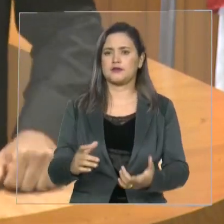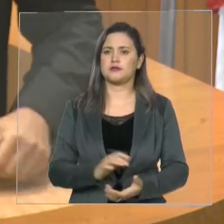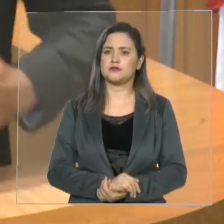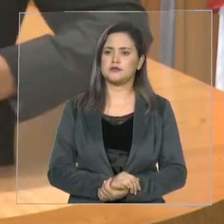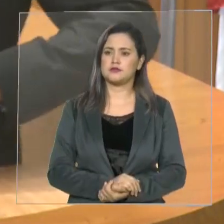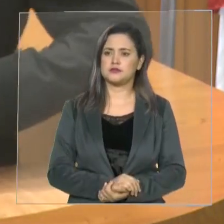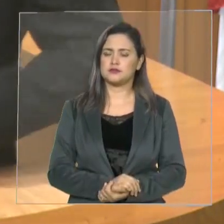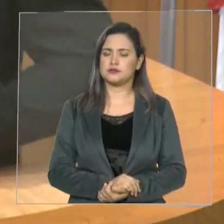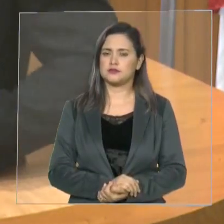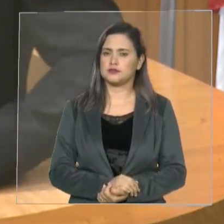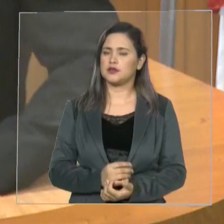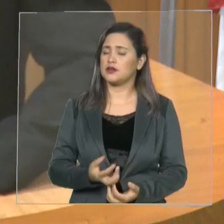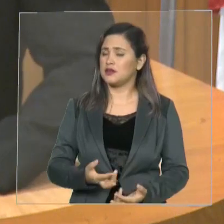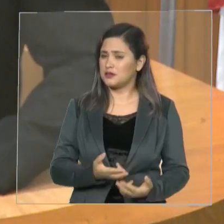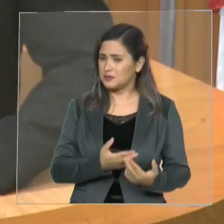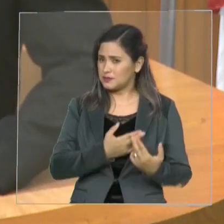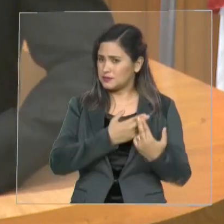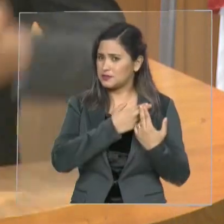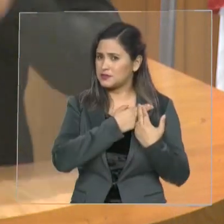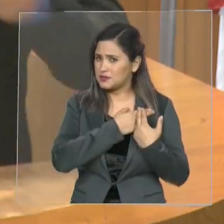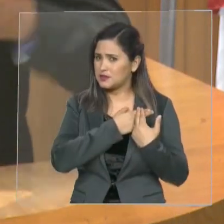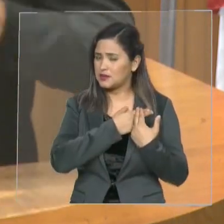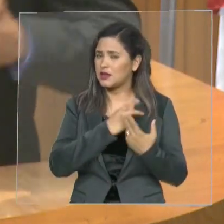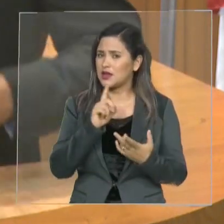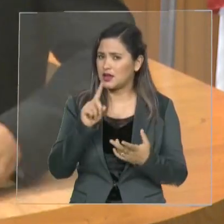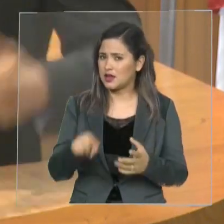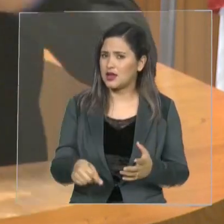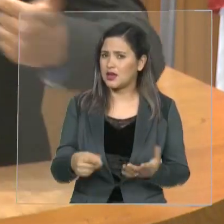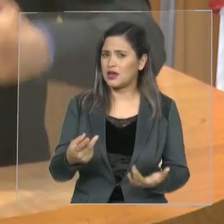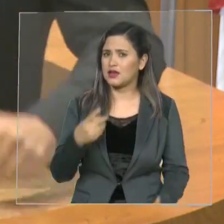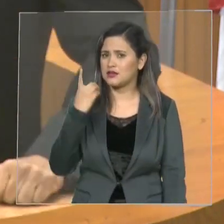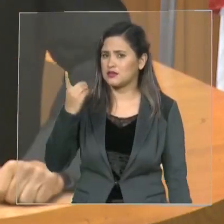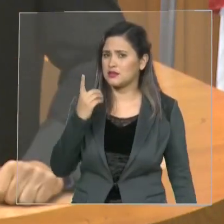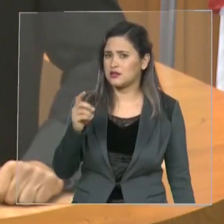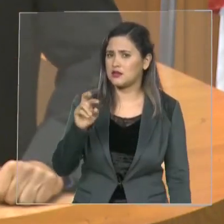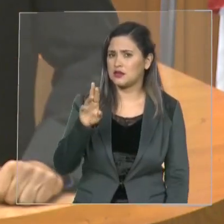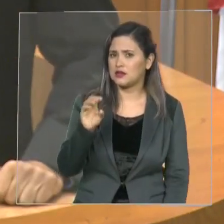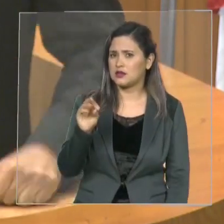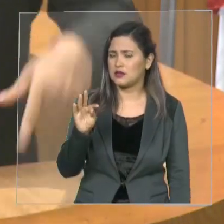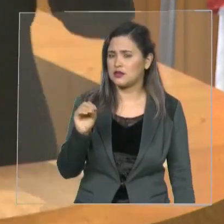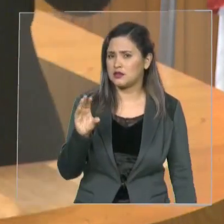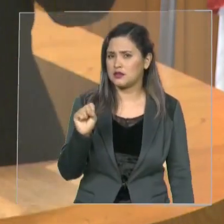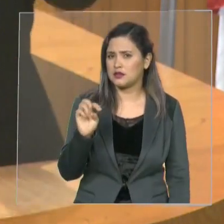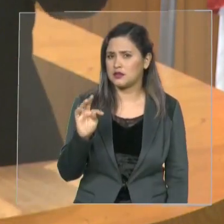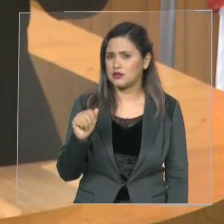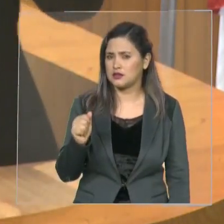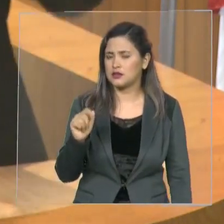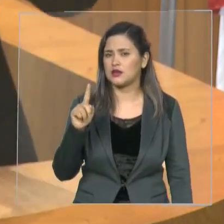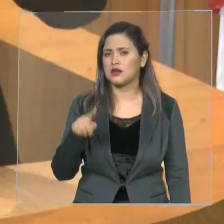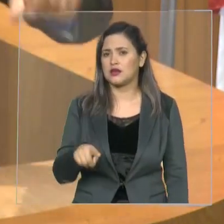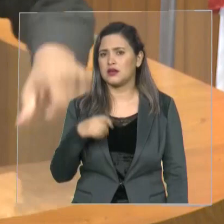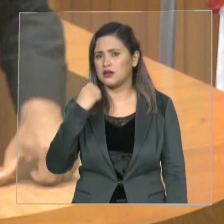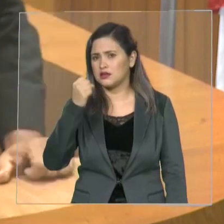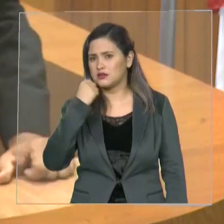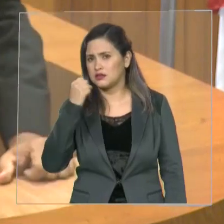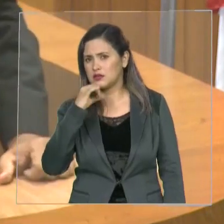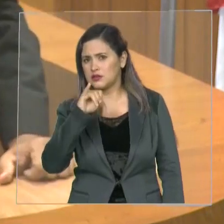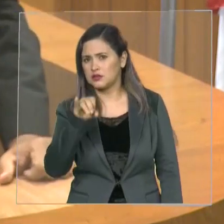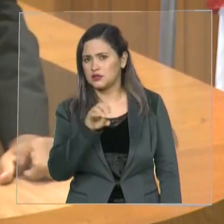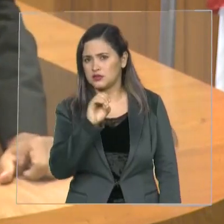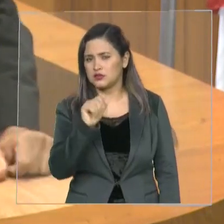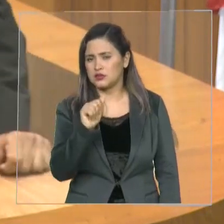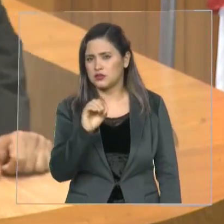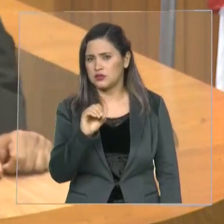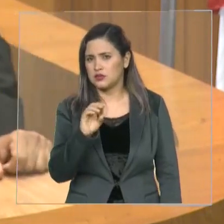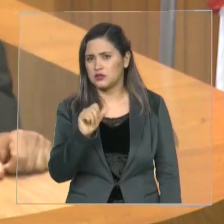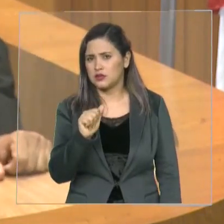que a responsabilidade é do deputado Roberto Costa, é do senador João Alberto? Ele disse muito bem, de forma clara.